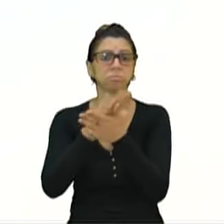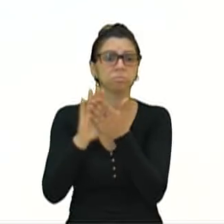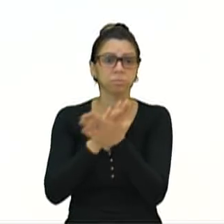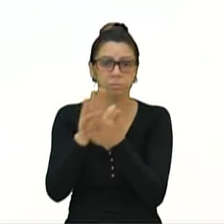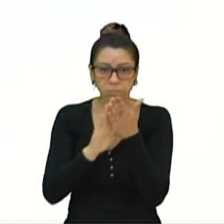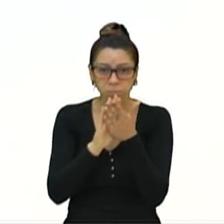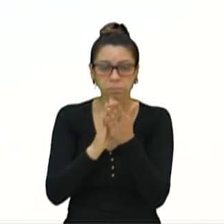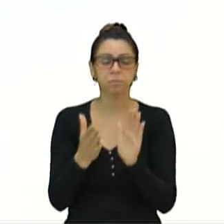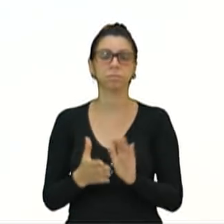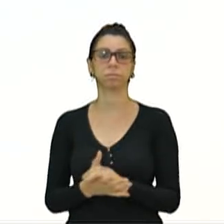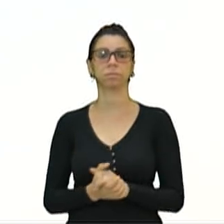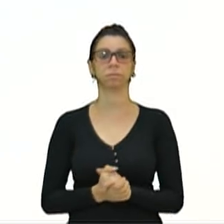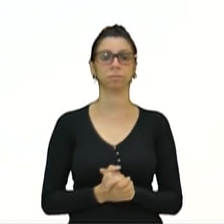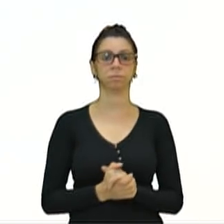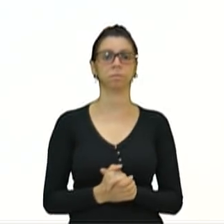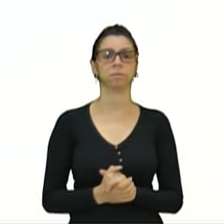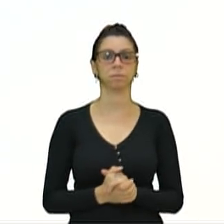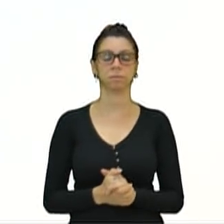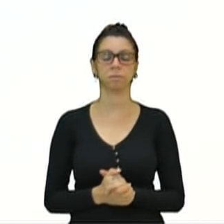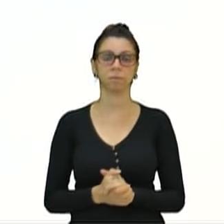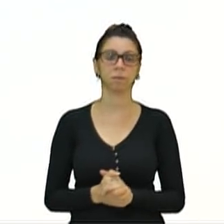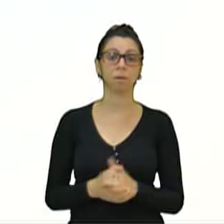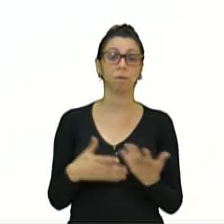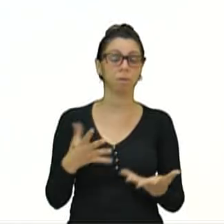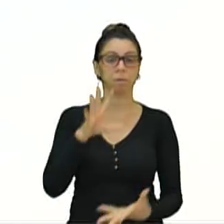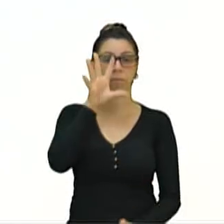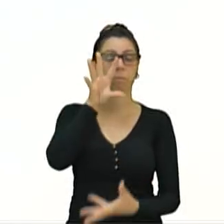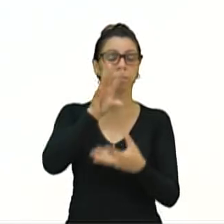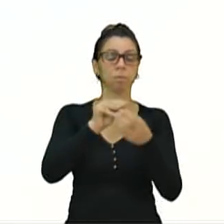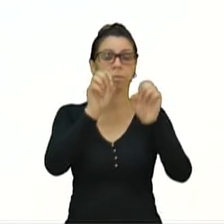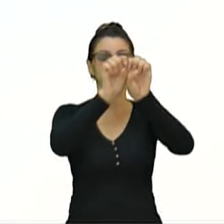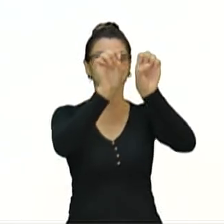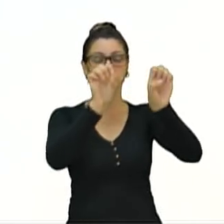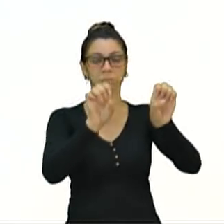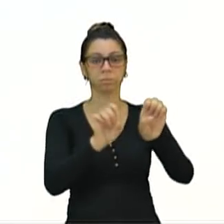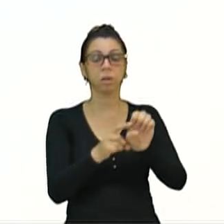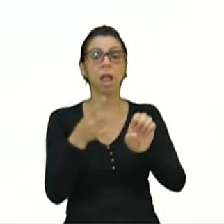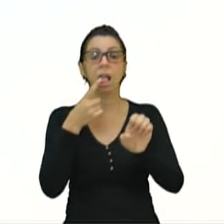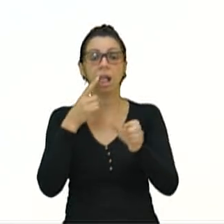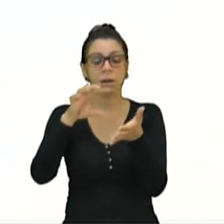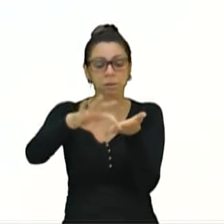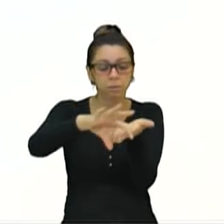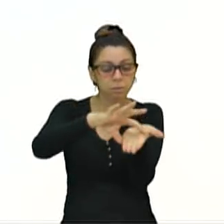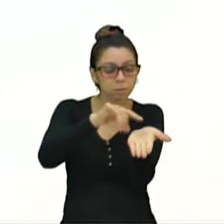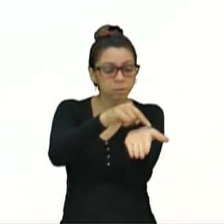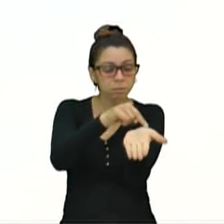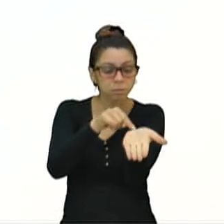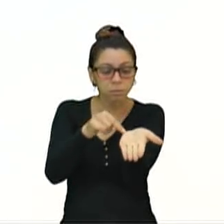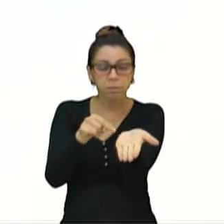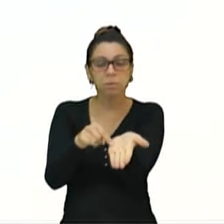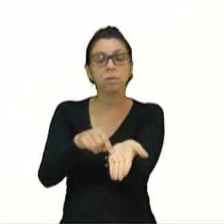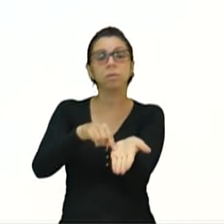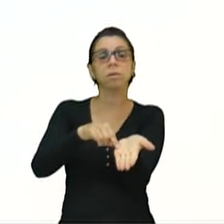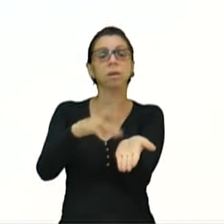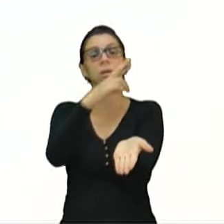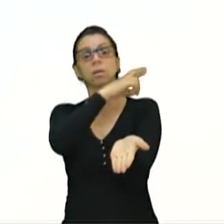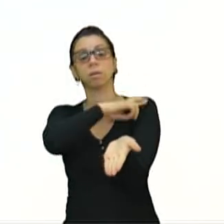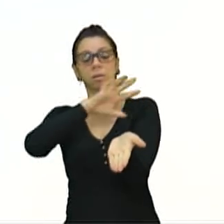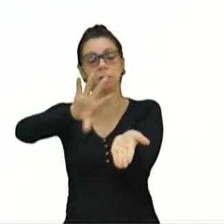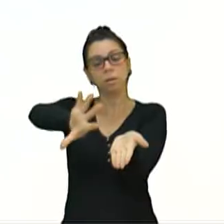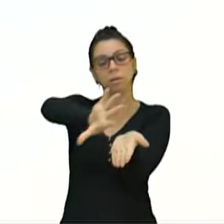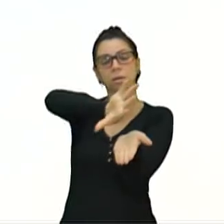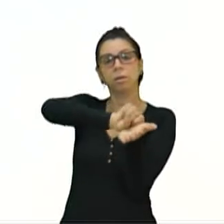deles. Então vamos entender quais estruturas da língua são responsáveis por capturar